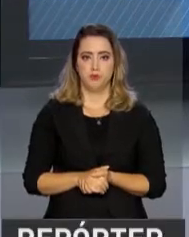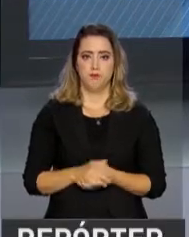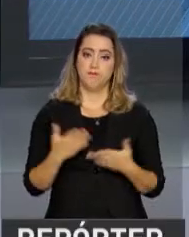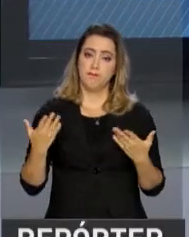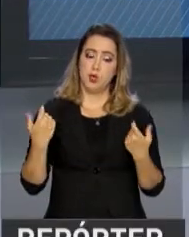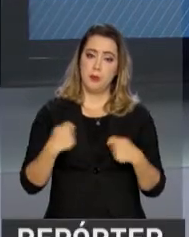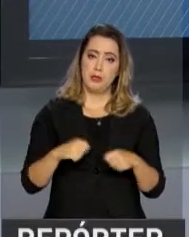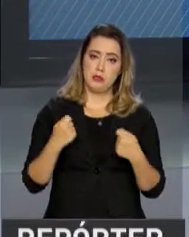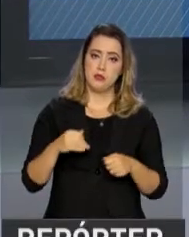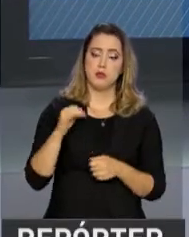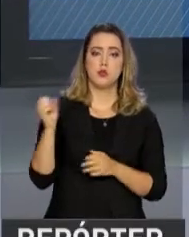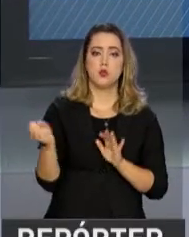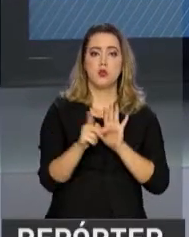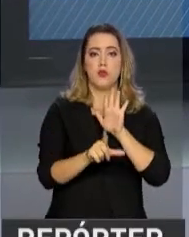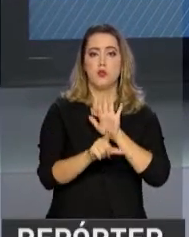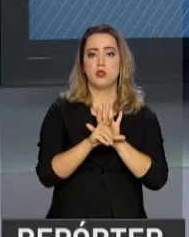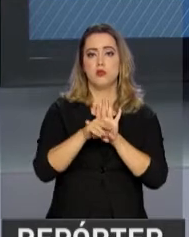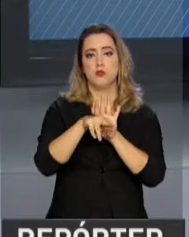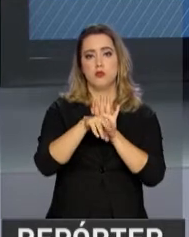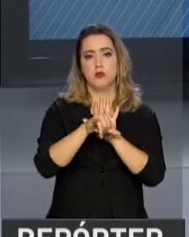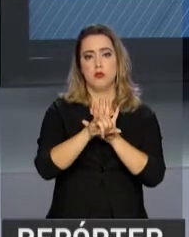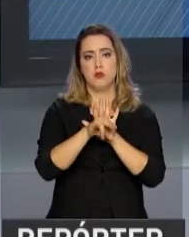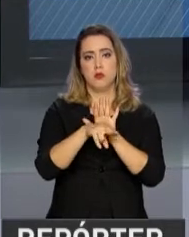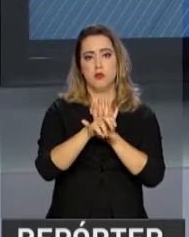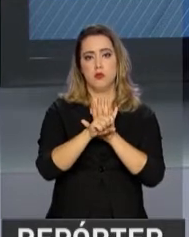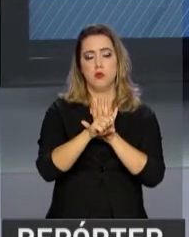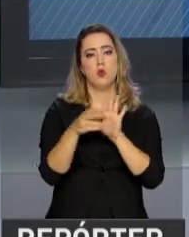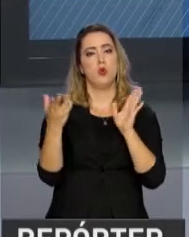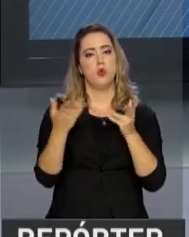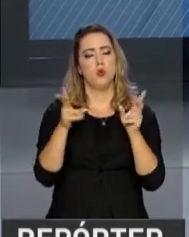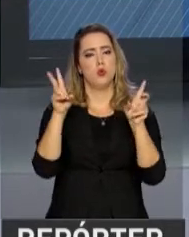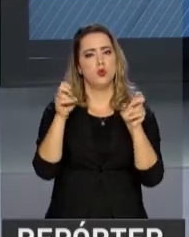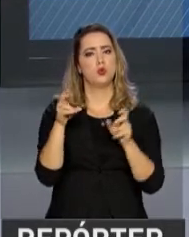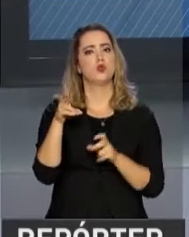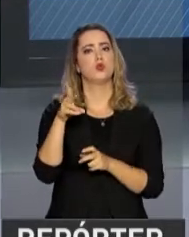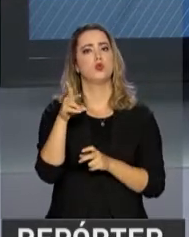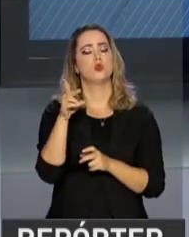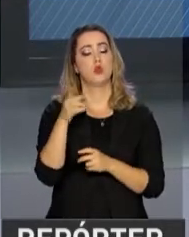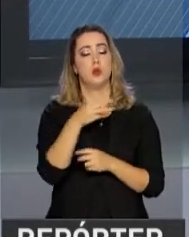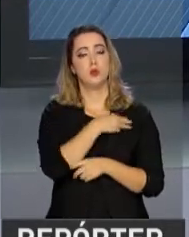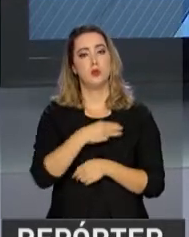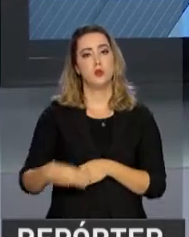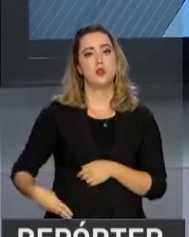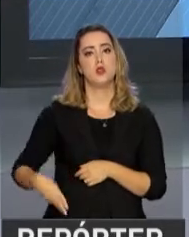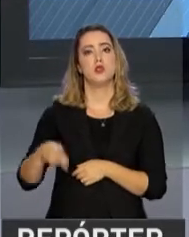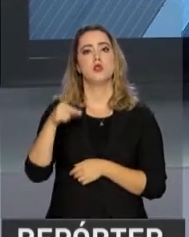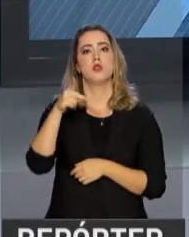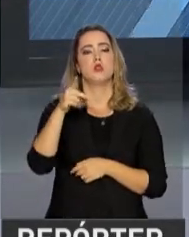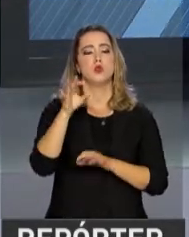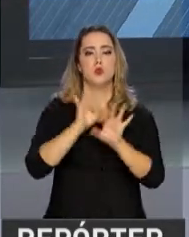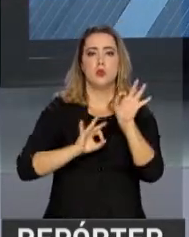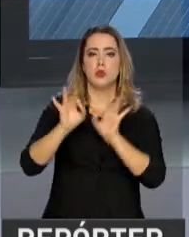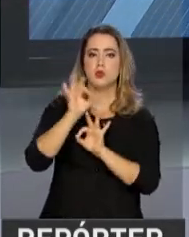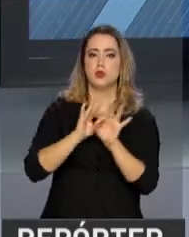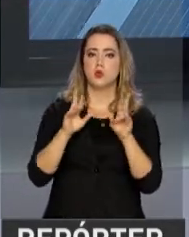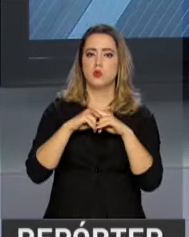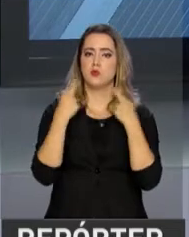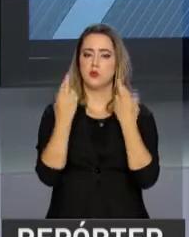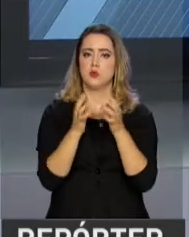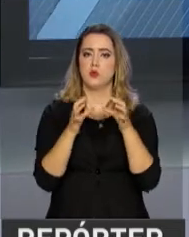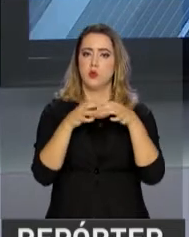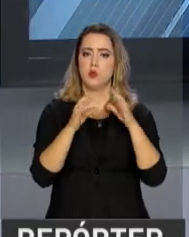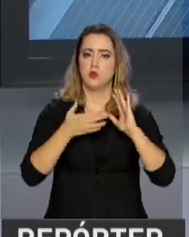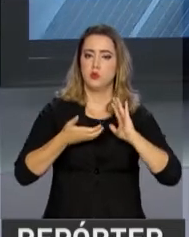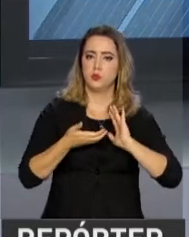reforma da previdência foi um dos assuntos tratados hoje pelo ministro de oliveira em audiência na câmara dos deputados o ministro